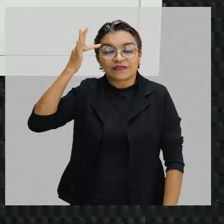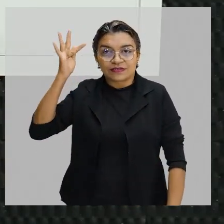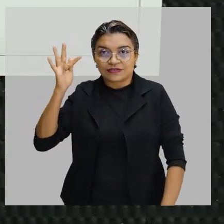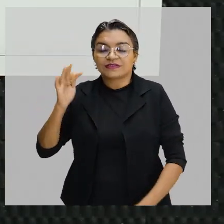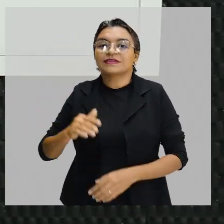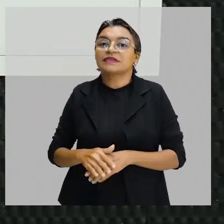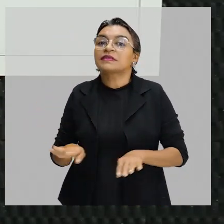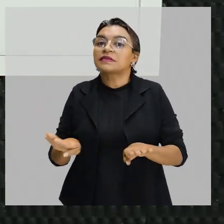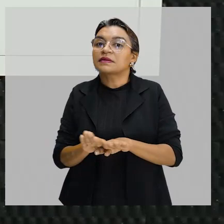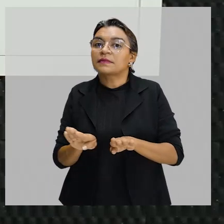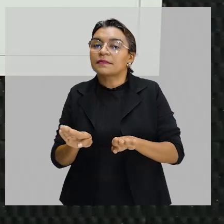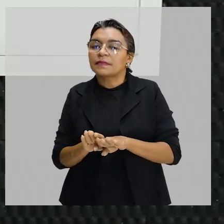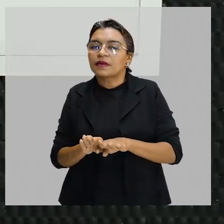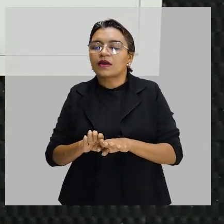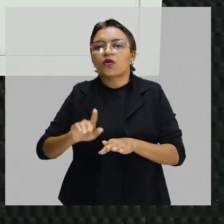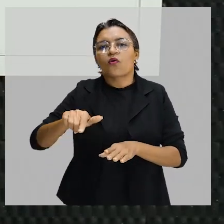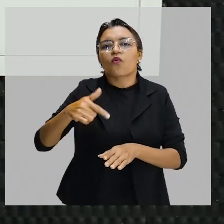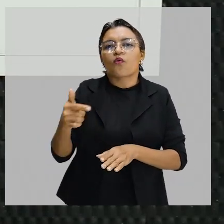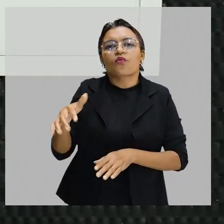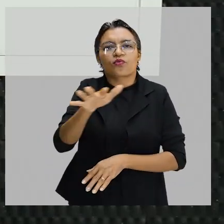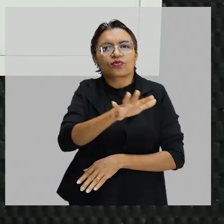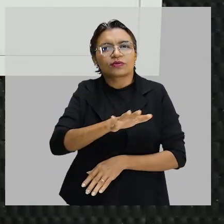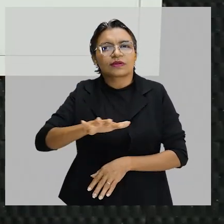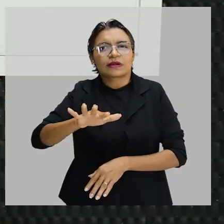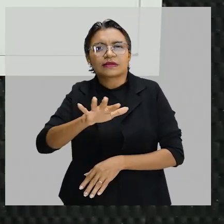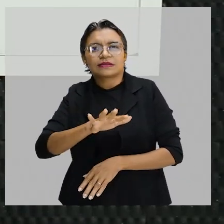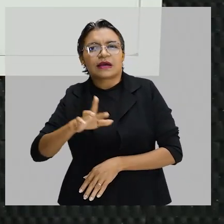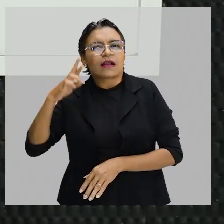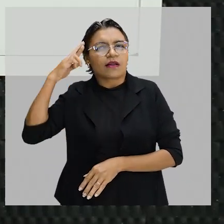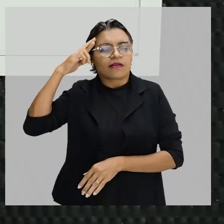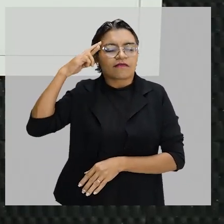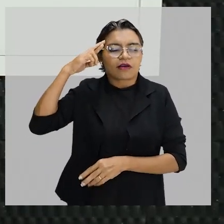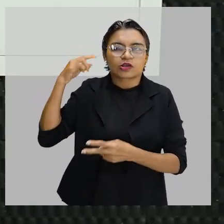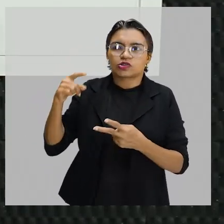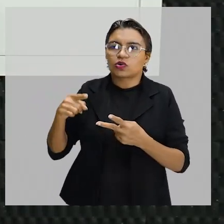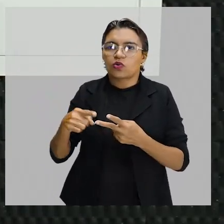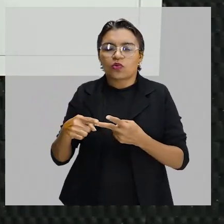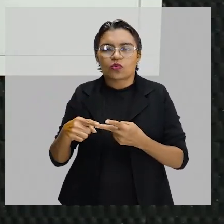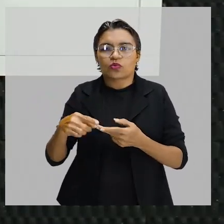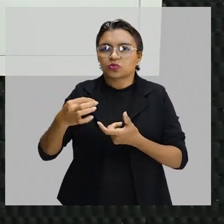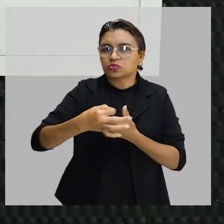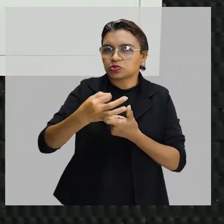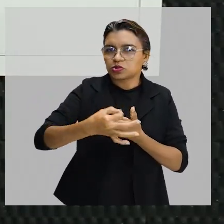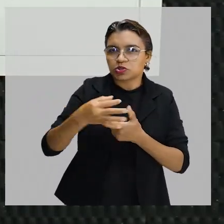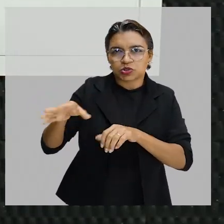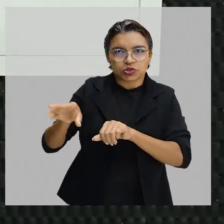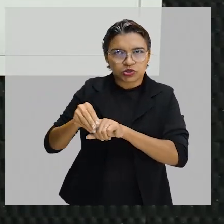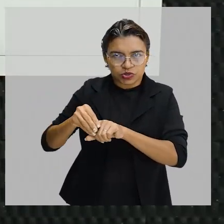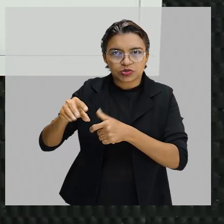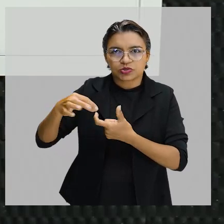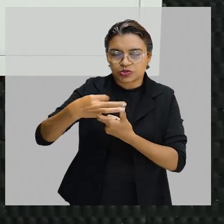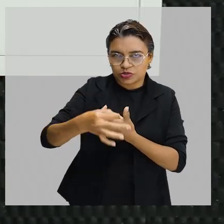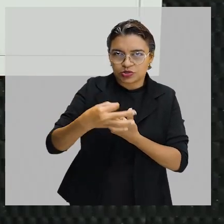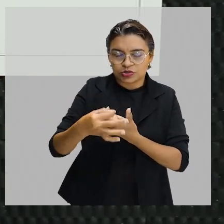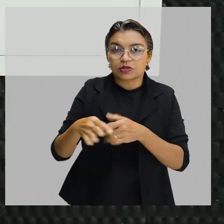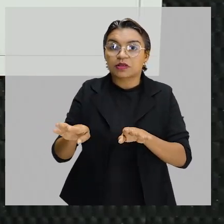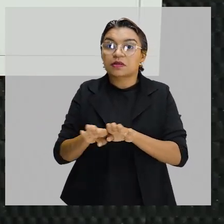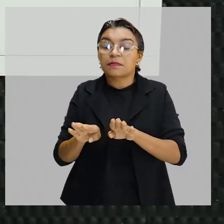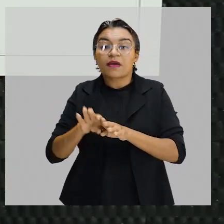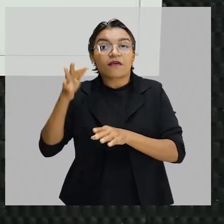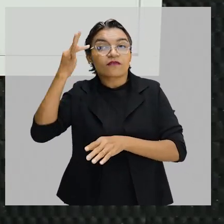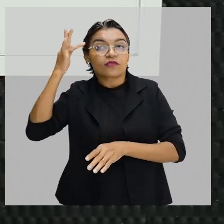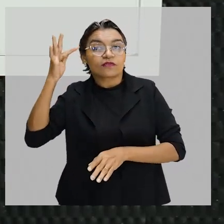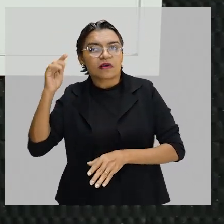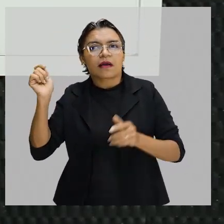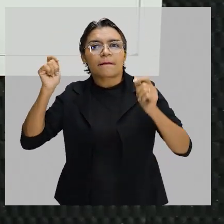todas as áreas, né, com algumas reflexões, conhecimento crítico, com esta profundidade que a filosofia tem de analisar alguns